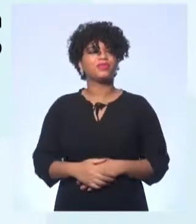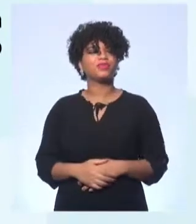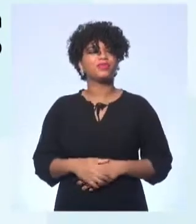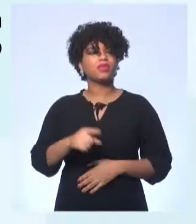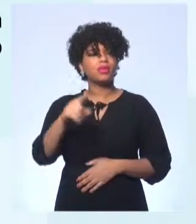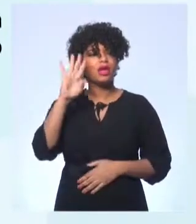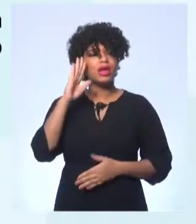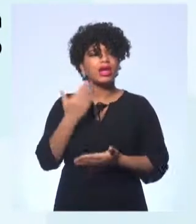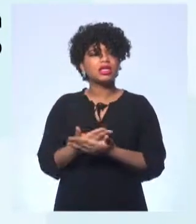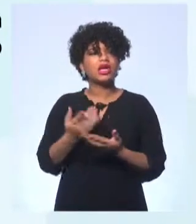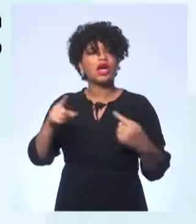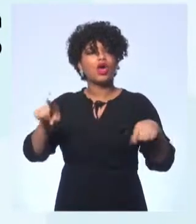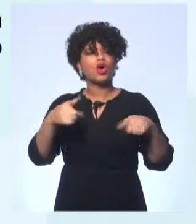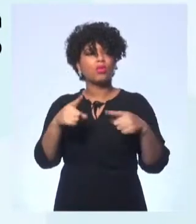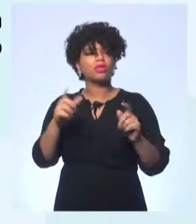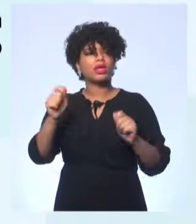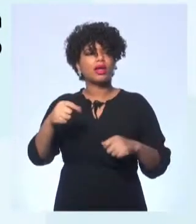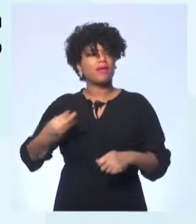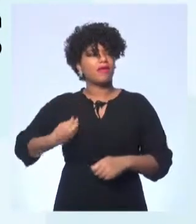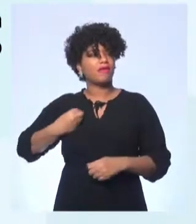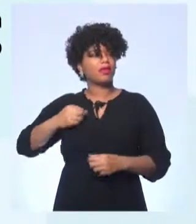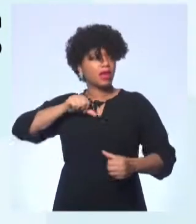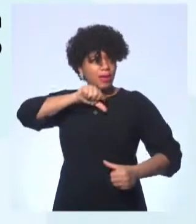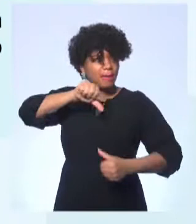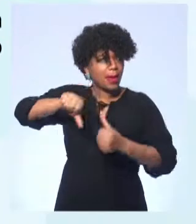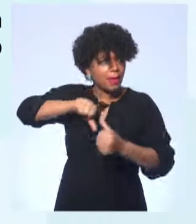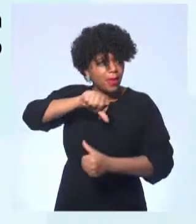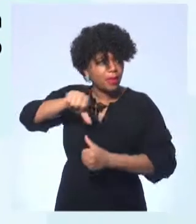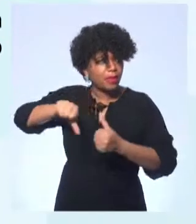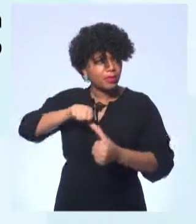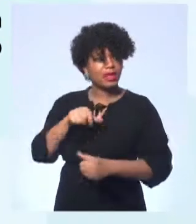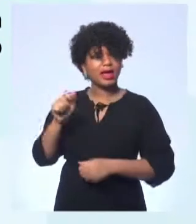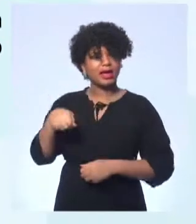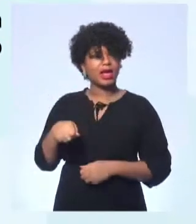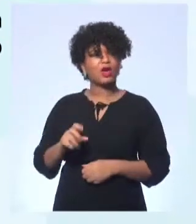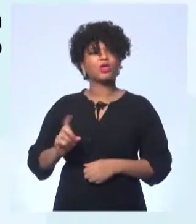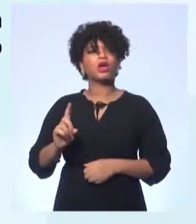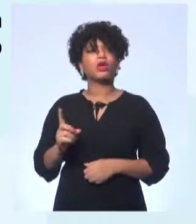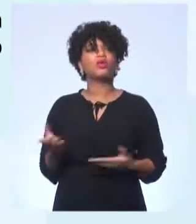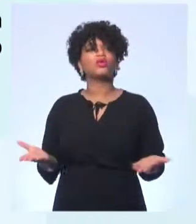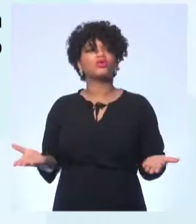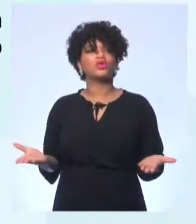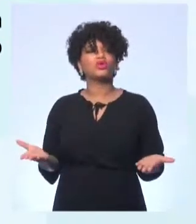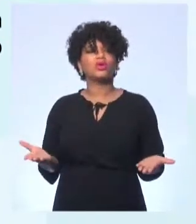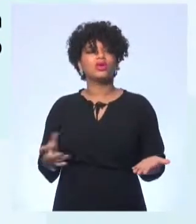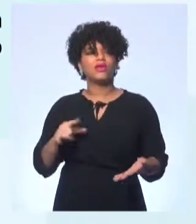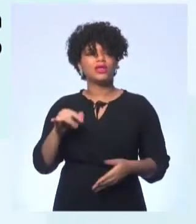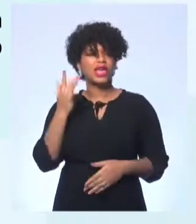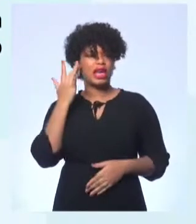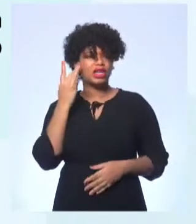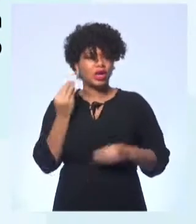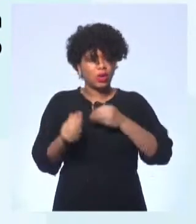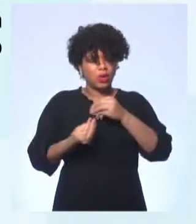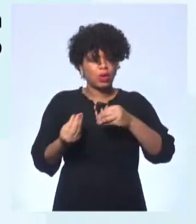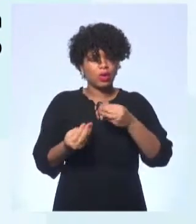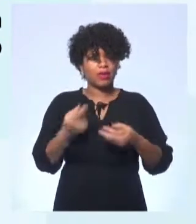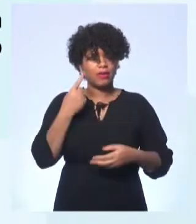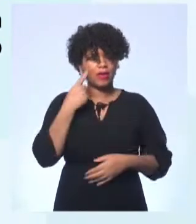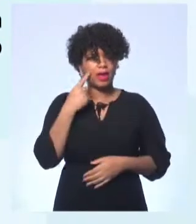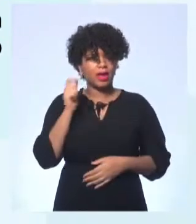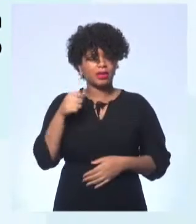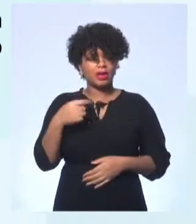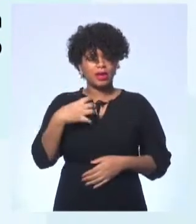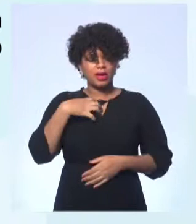Você acredita que a música é capaz de transformar a forma de pensar? Se sim, como isso seria possível? Por meio